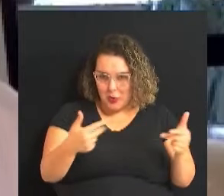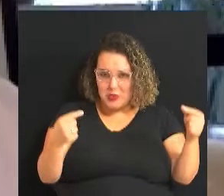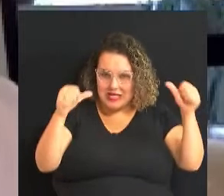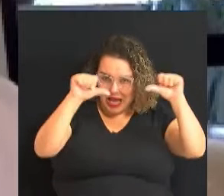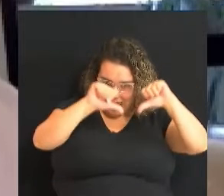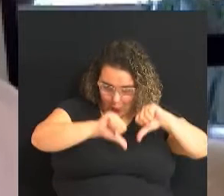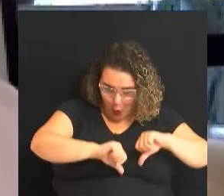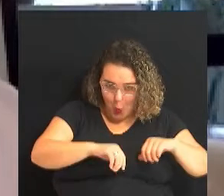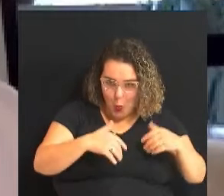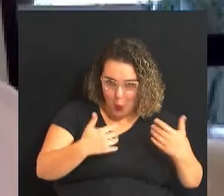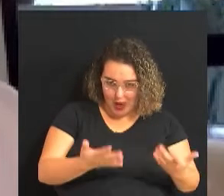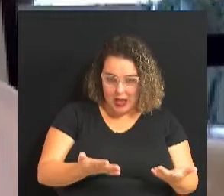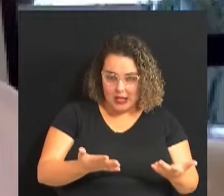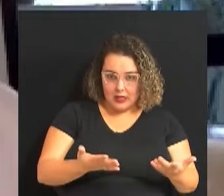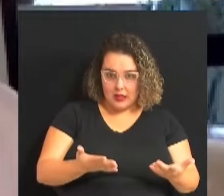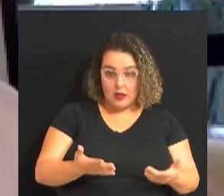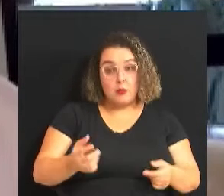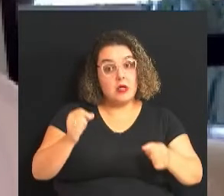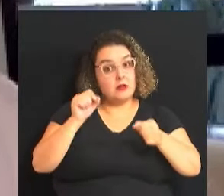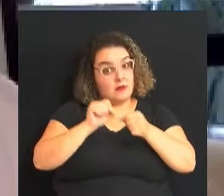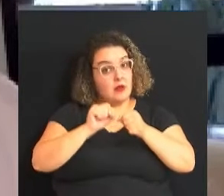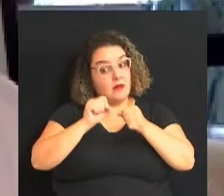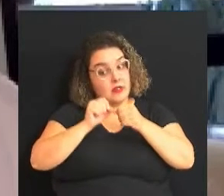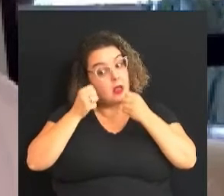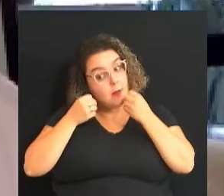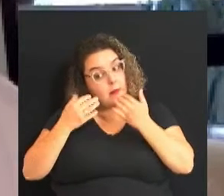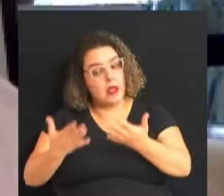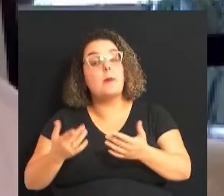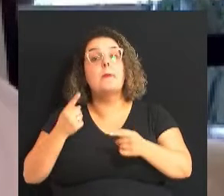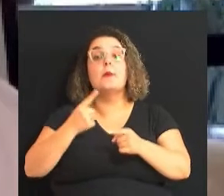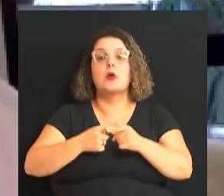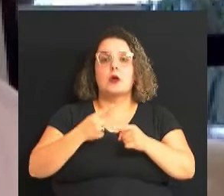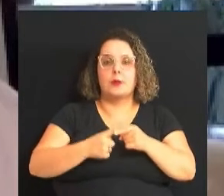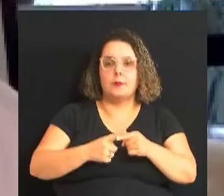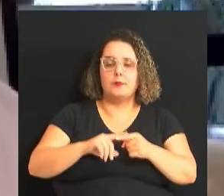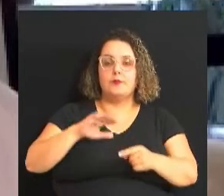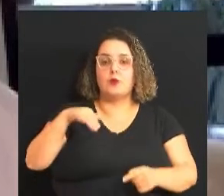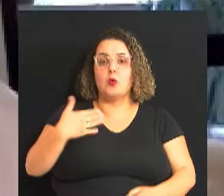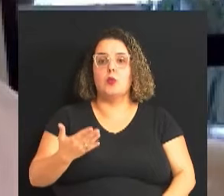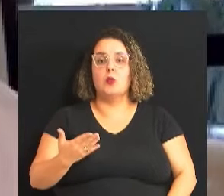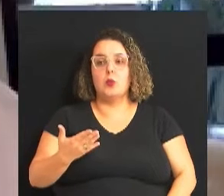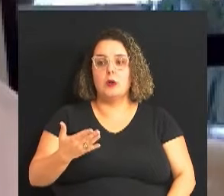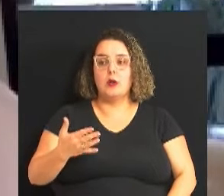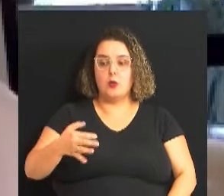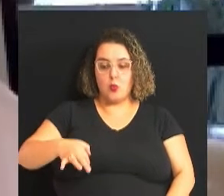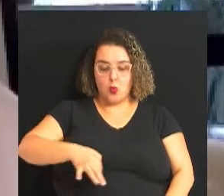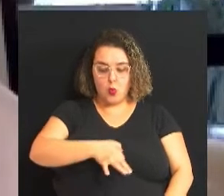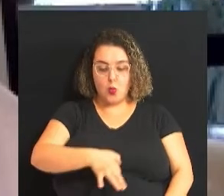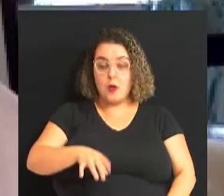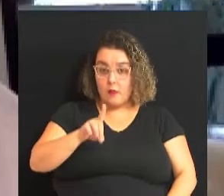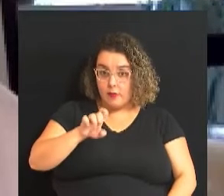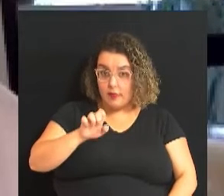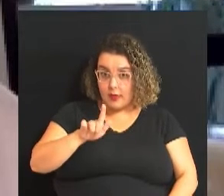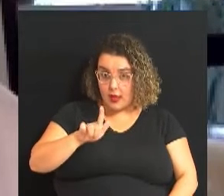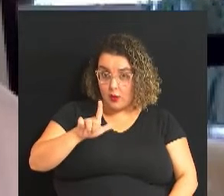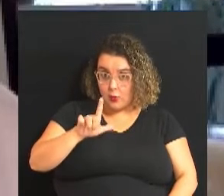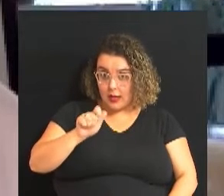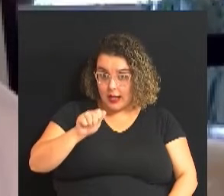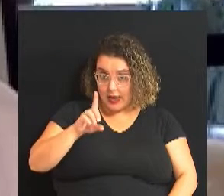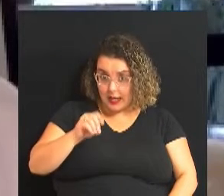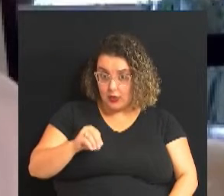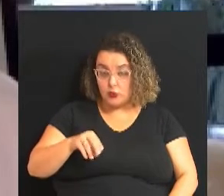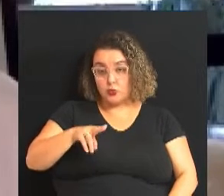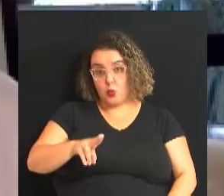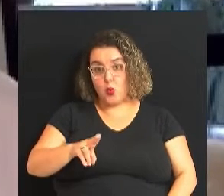né? Mas que vai te fazer muito bem. Por quê? Quando você exterioriza o intestino delgado ou o intestino grosso na parede